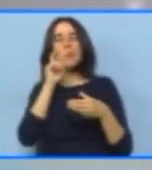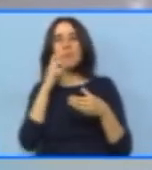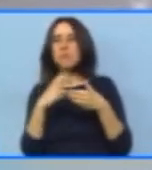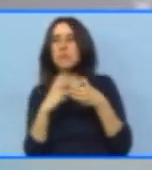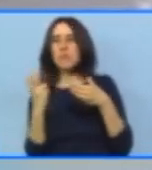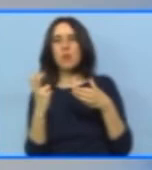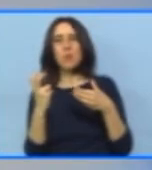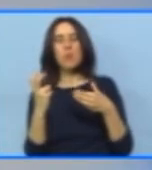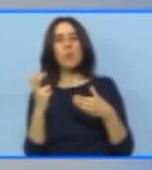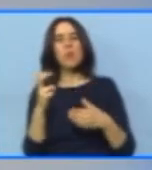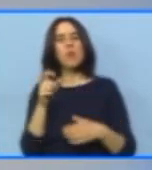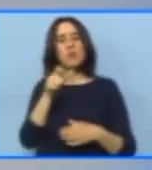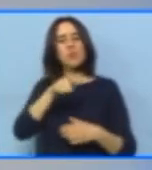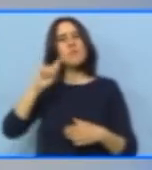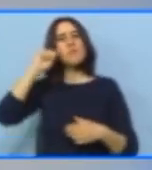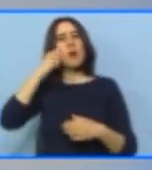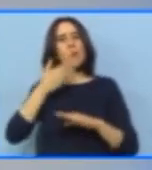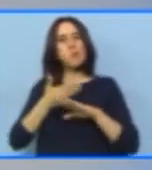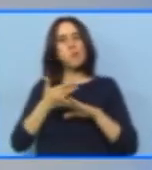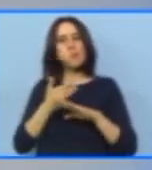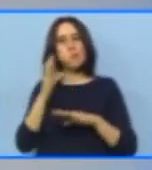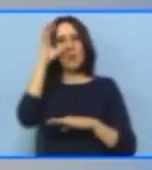a voz das vítimas dos abusos.